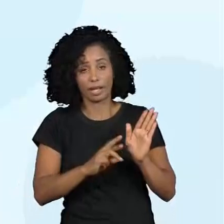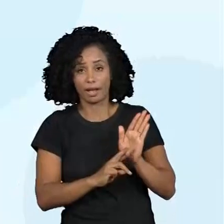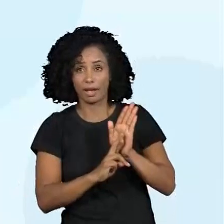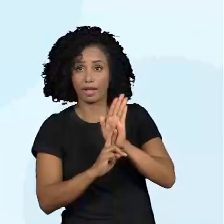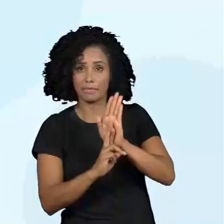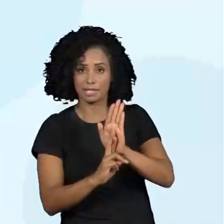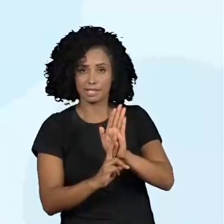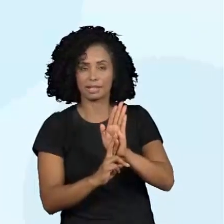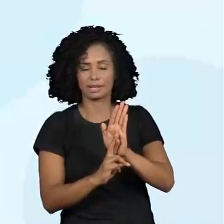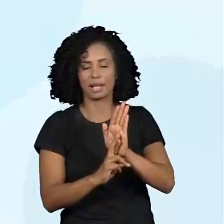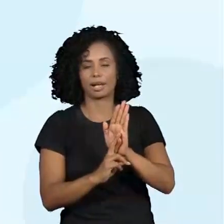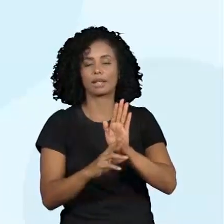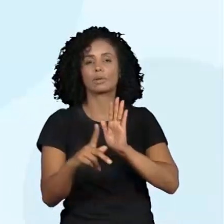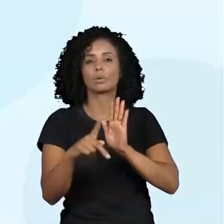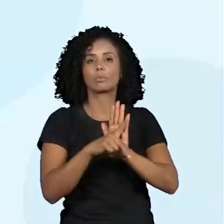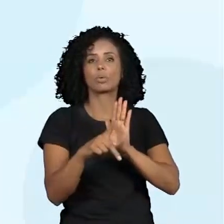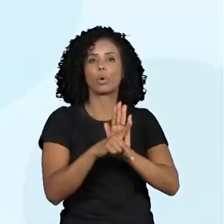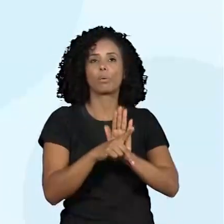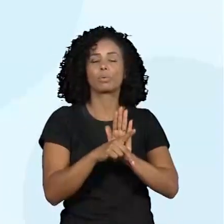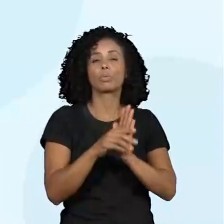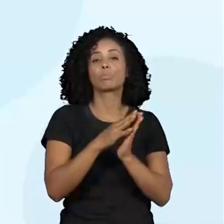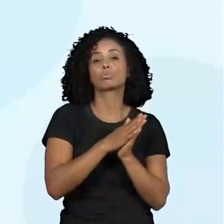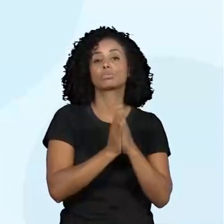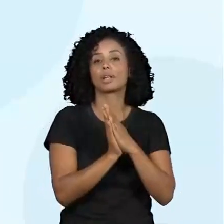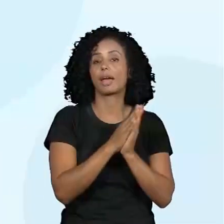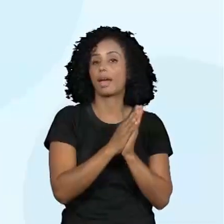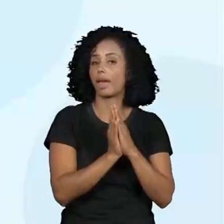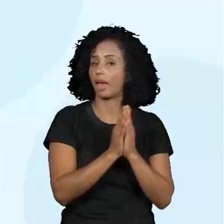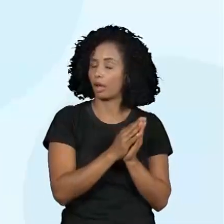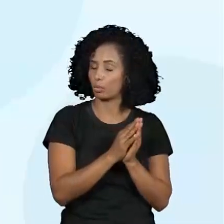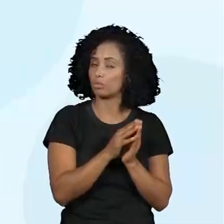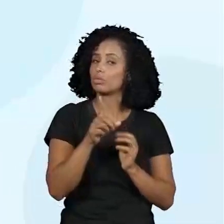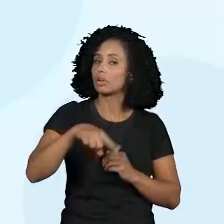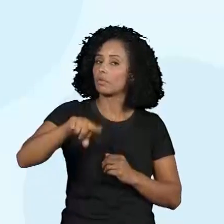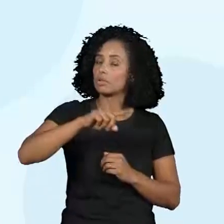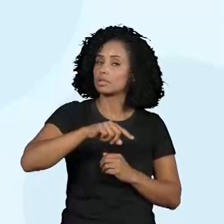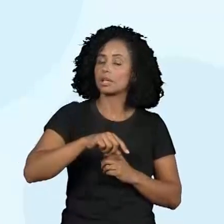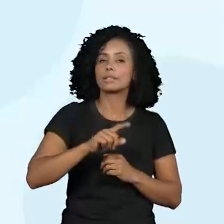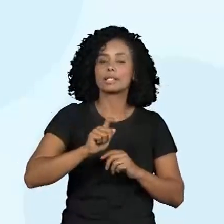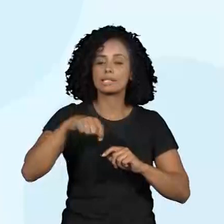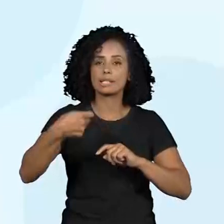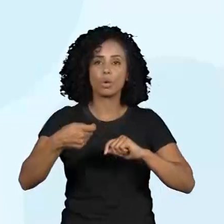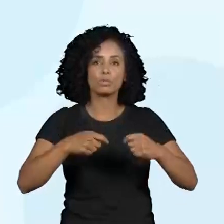representadas pelos bonecos, que deveremos nomear.